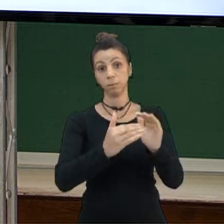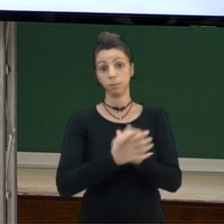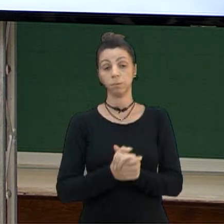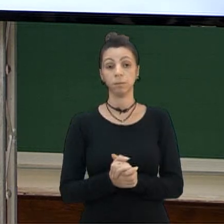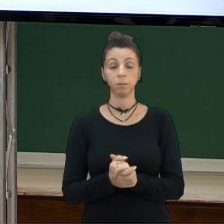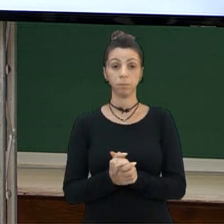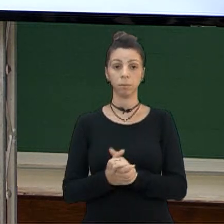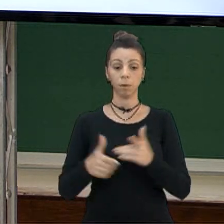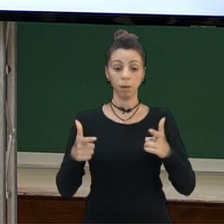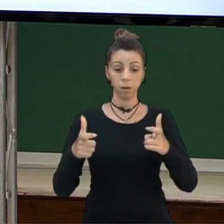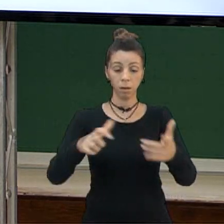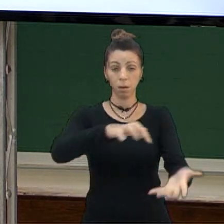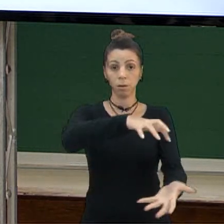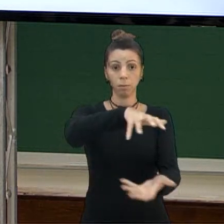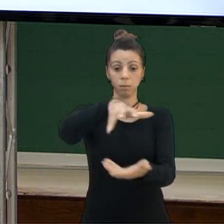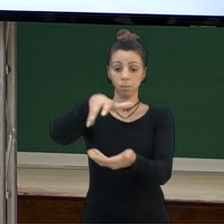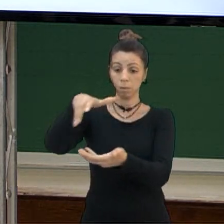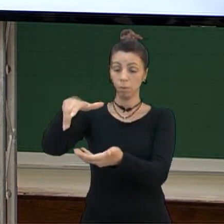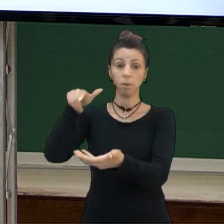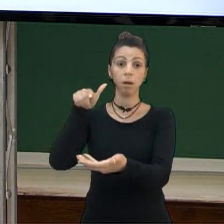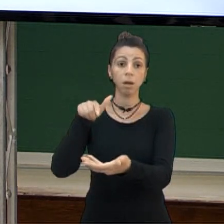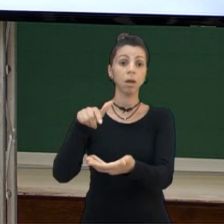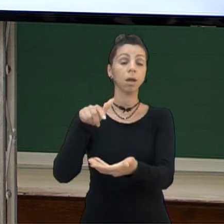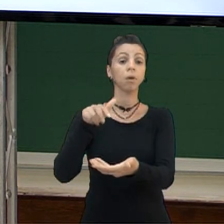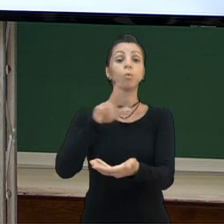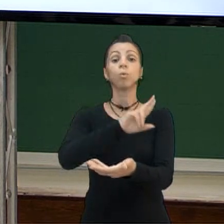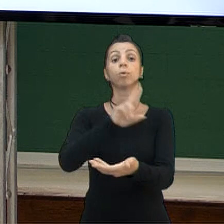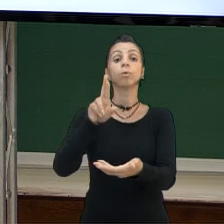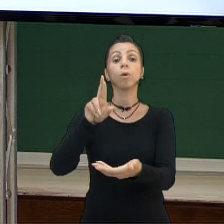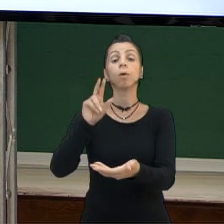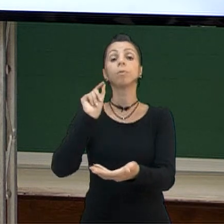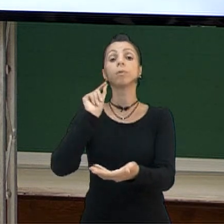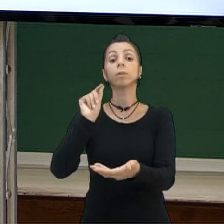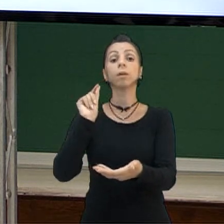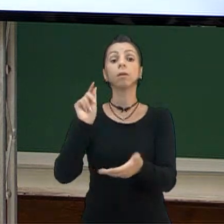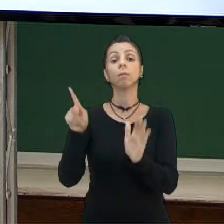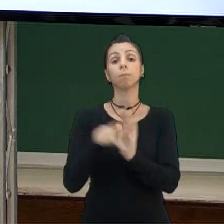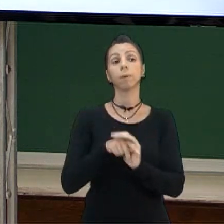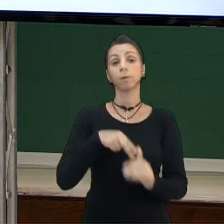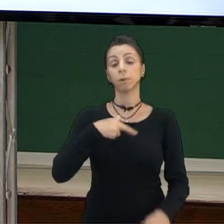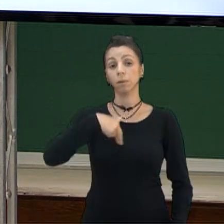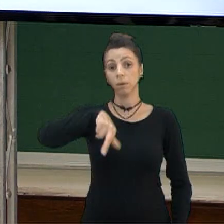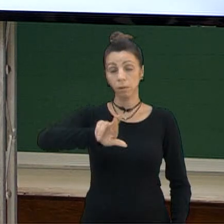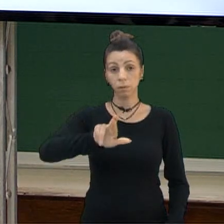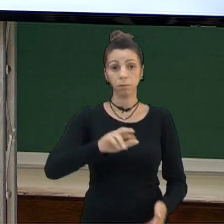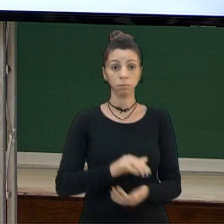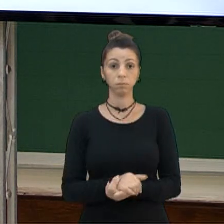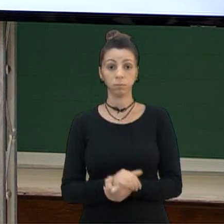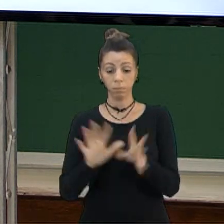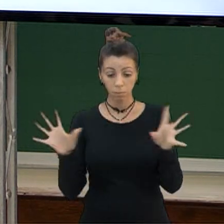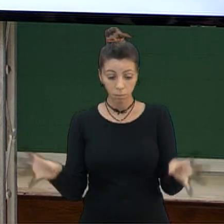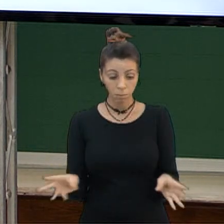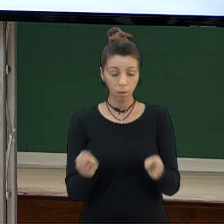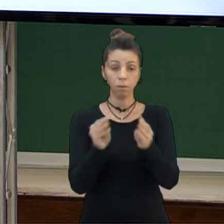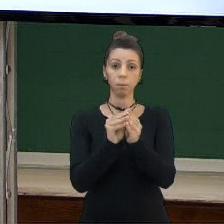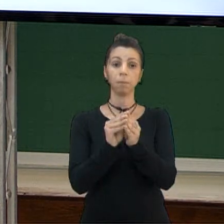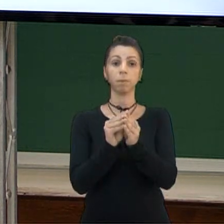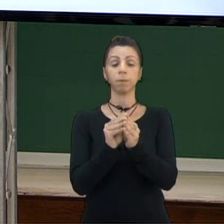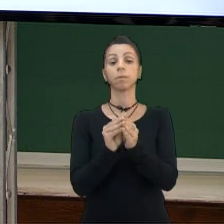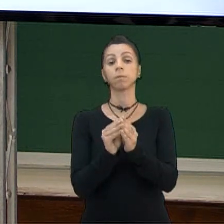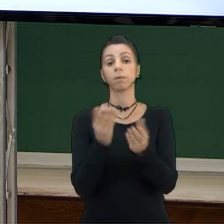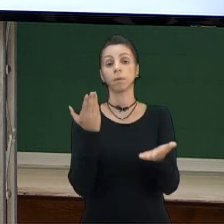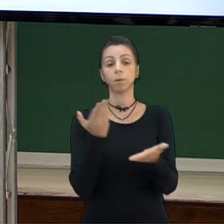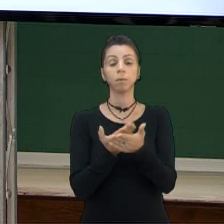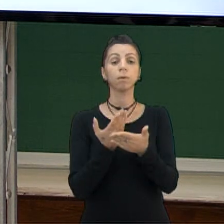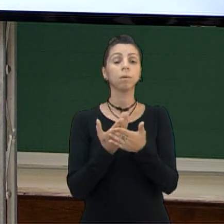as maiores guerras do mundo foram feitas em nome da religião. Então, retomando esta aula, tá? De